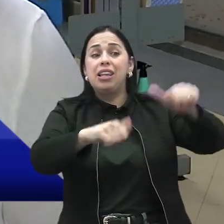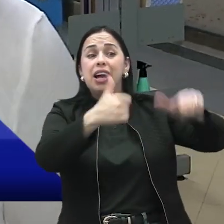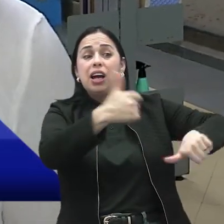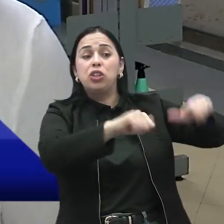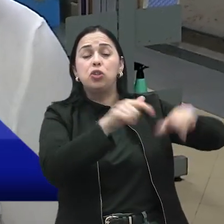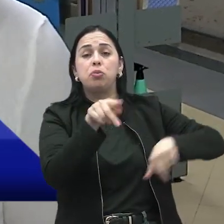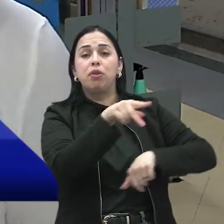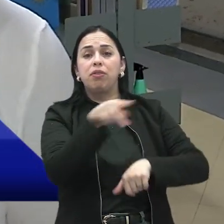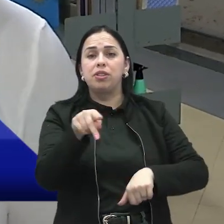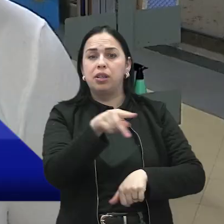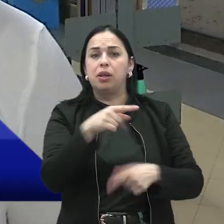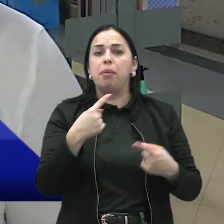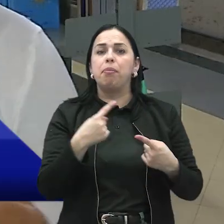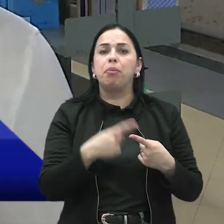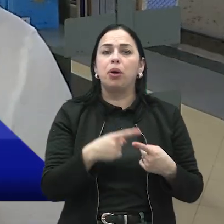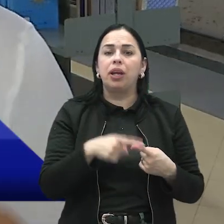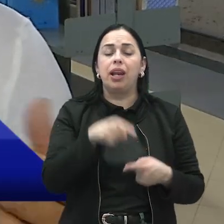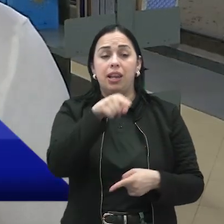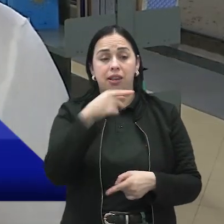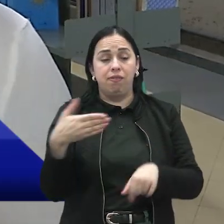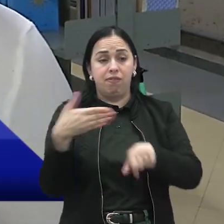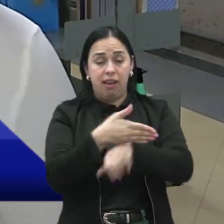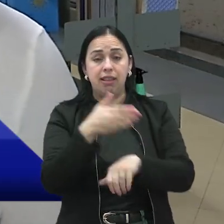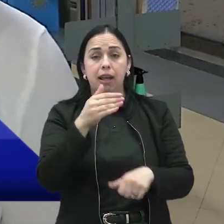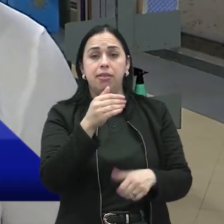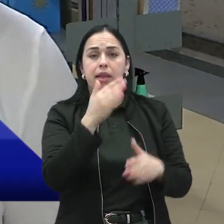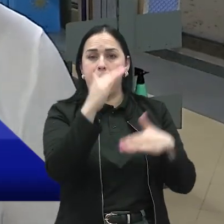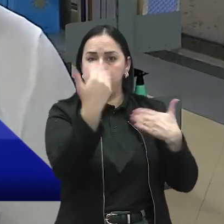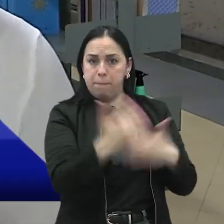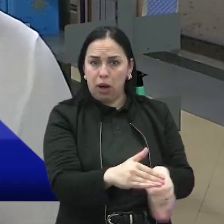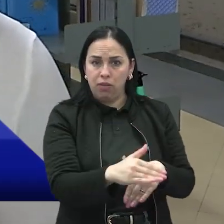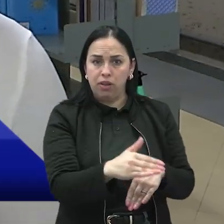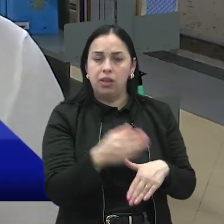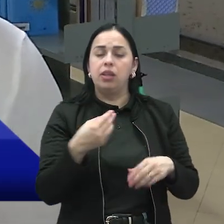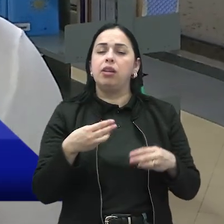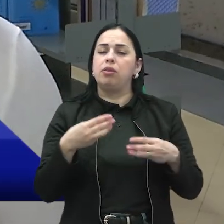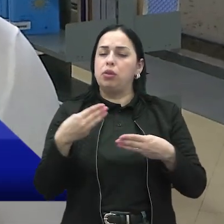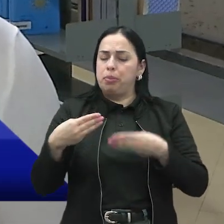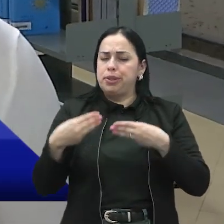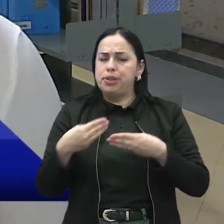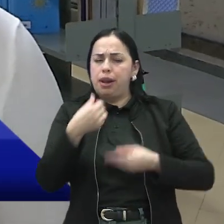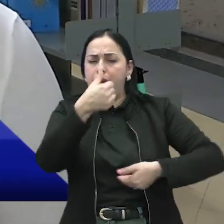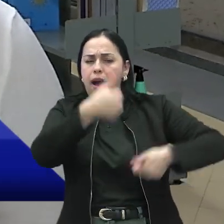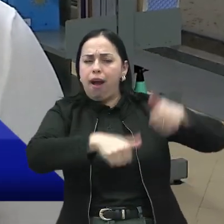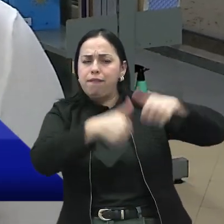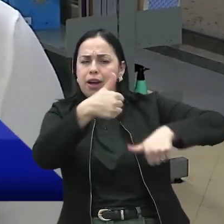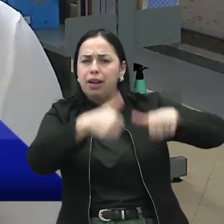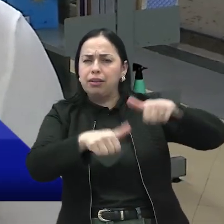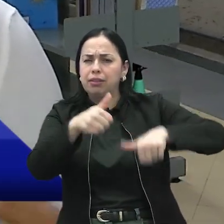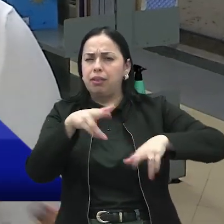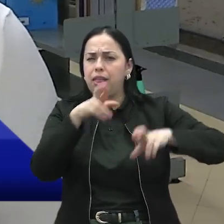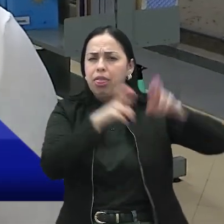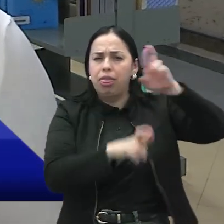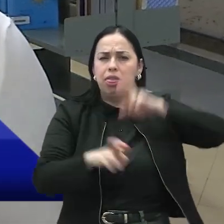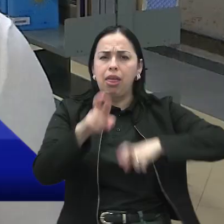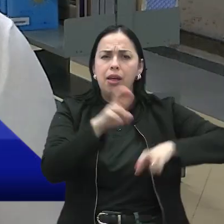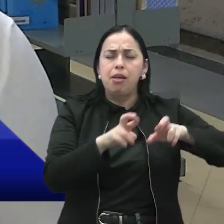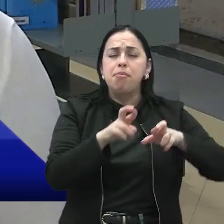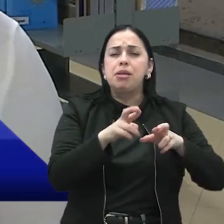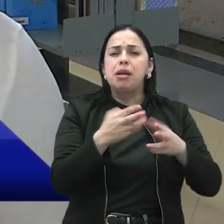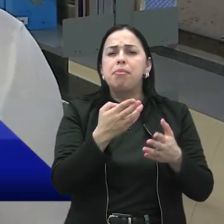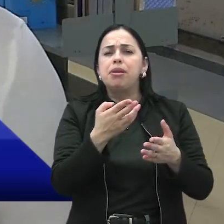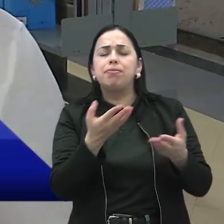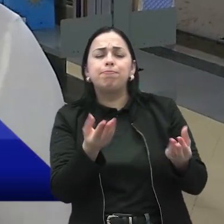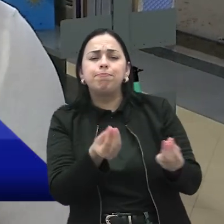essas licenciaturas. Por quê? Porque o aluno vai fazer a prova, então a forma do Ministério também, não digo fiscalizar,